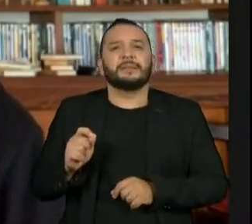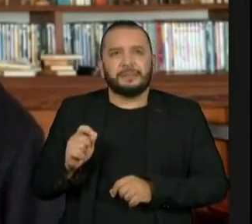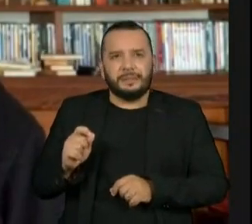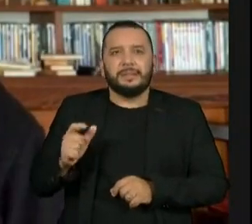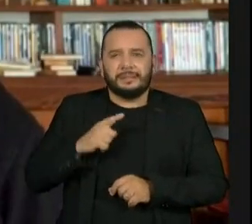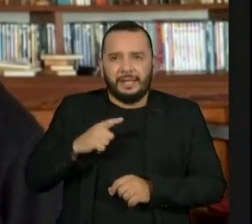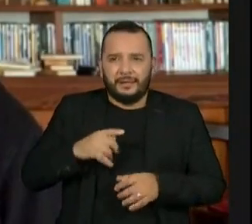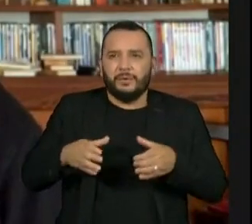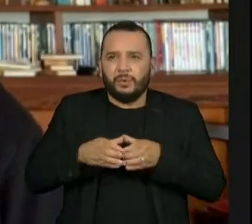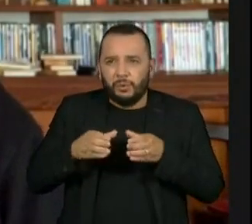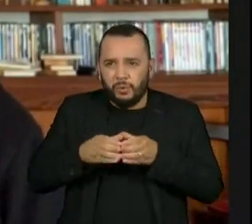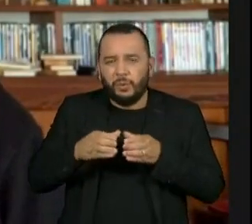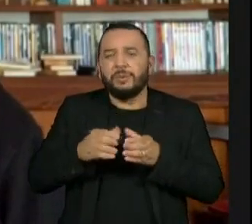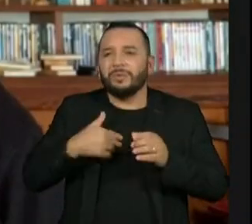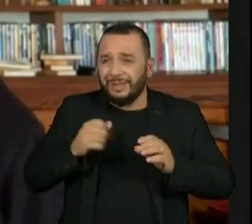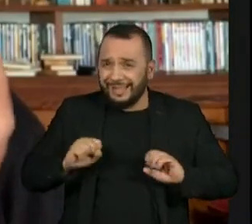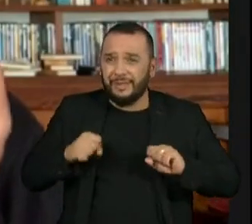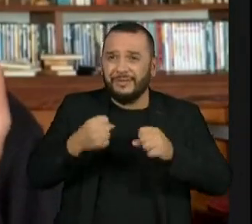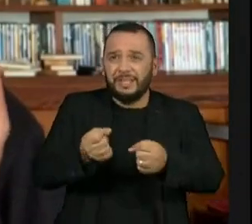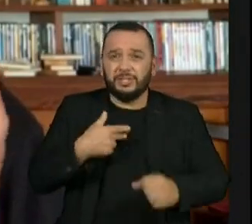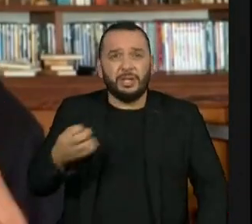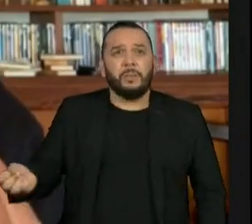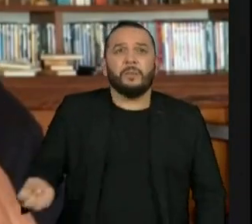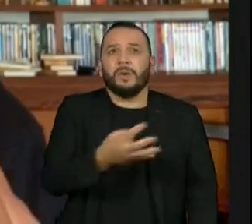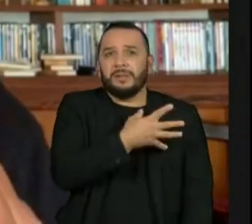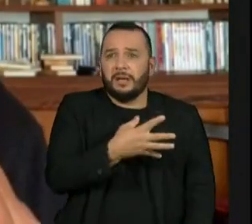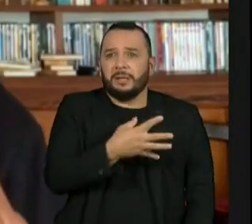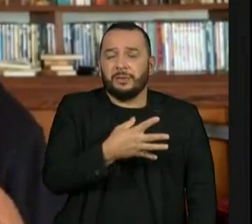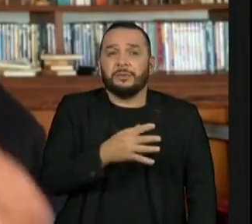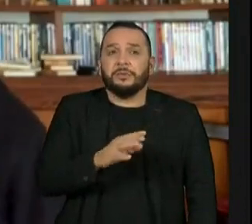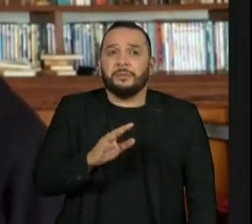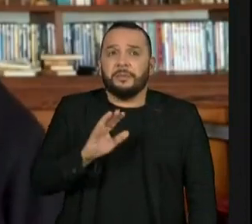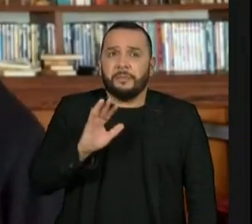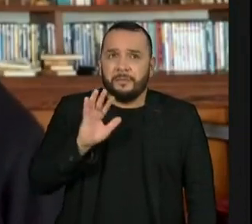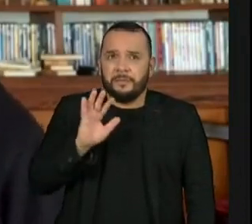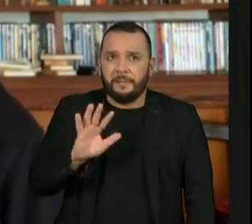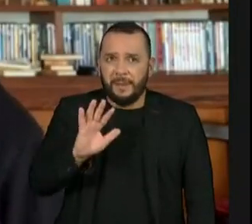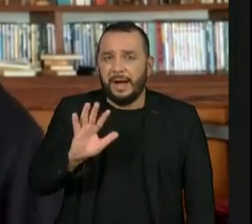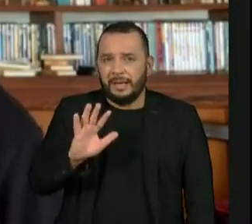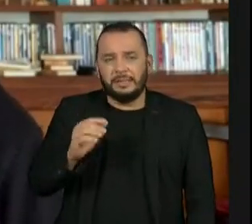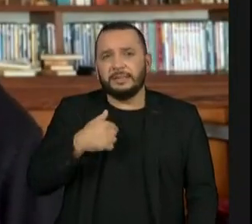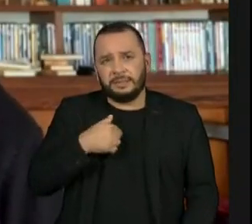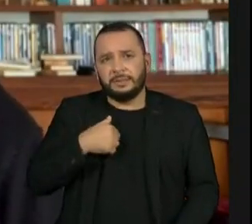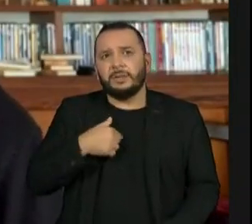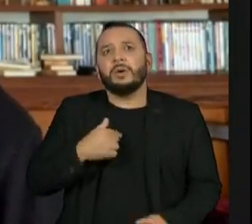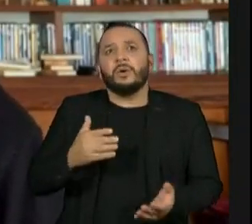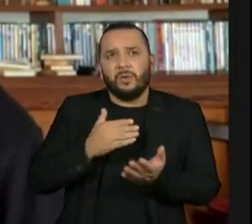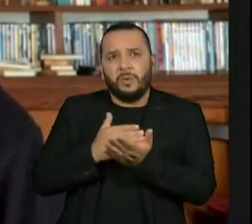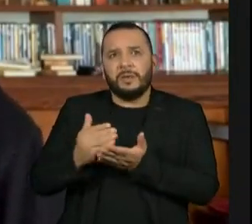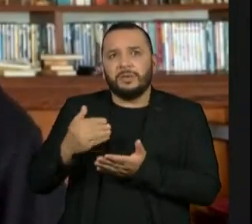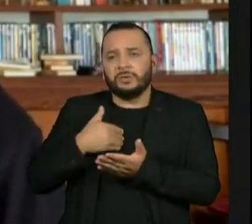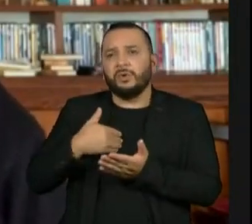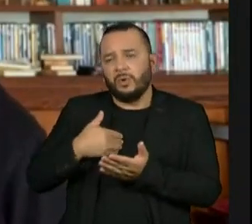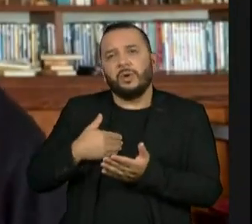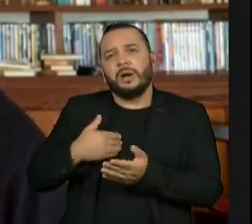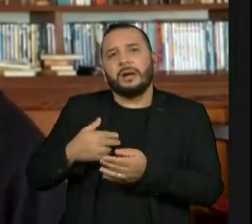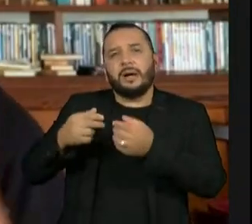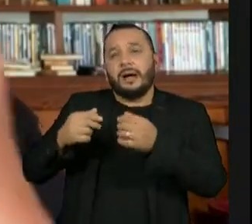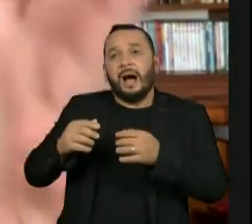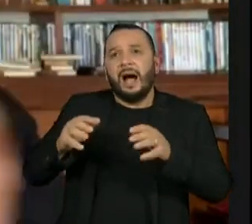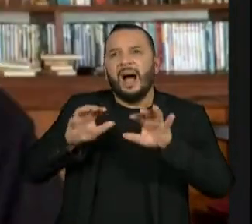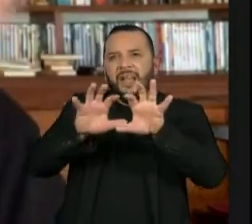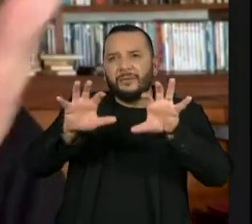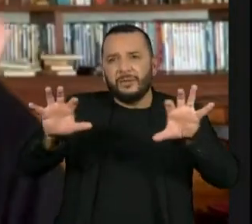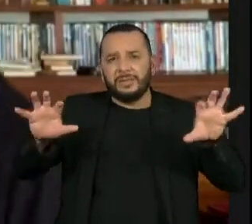movimento que se pretendia modernizante, passou-se a pregar diariamente o primitivismo, né? Porque o pau-brasil é um primitivismo, para não dizer